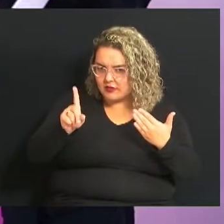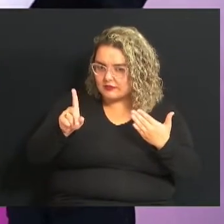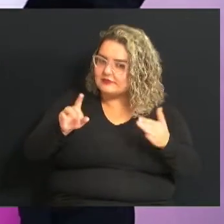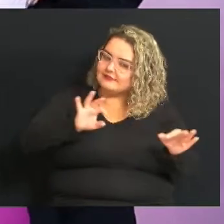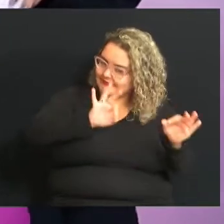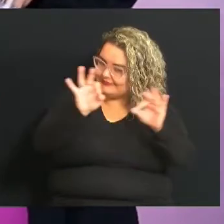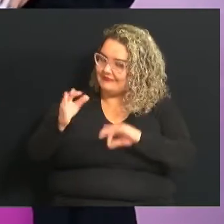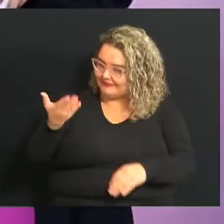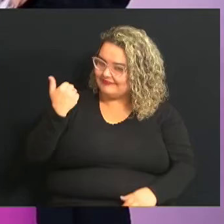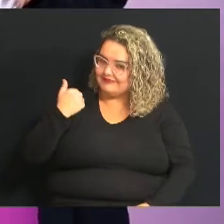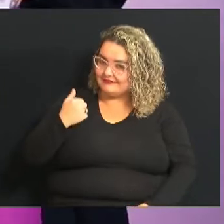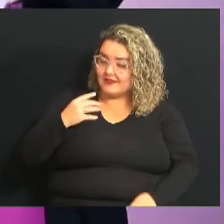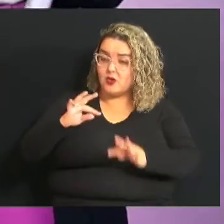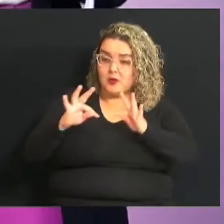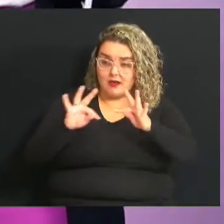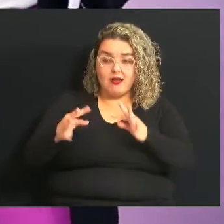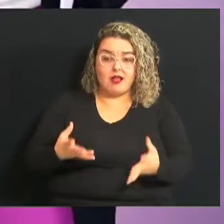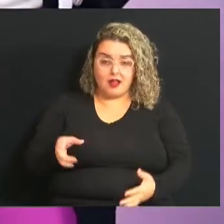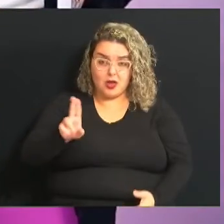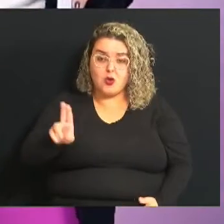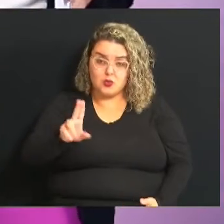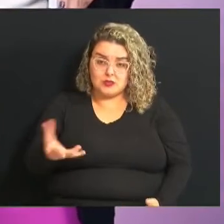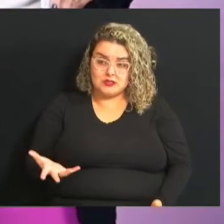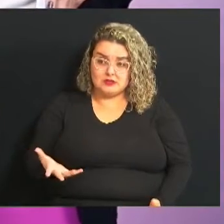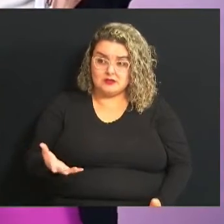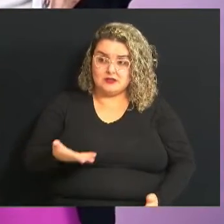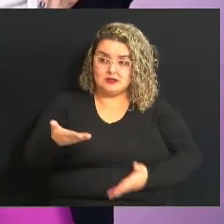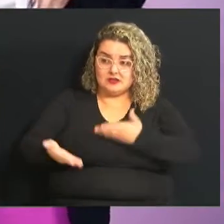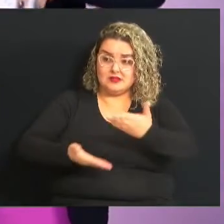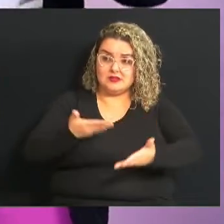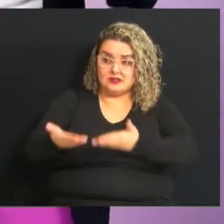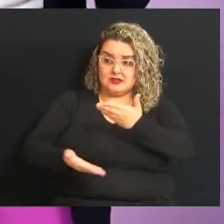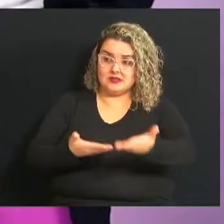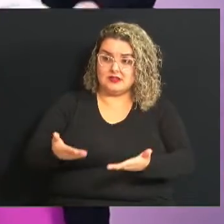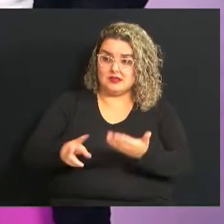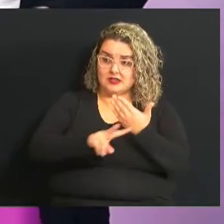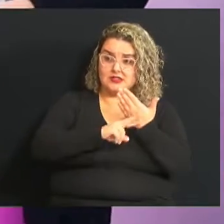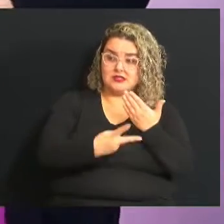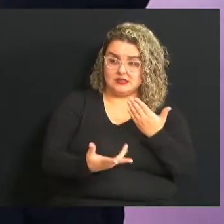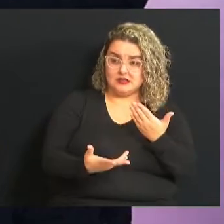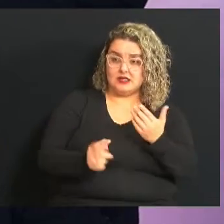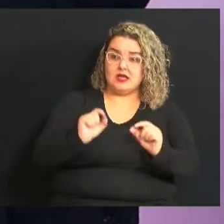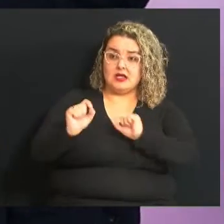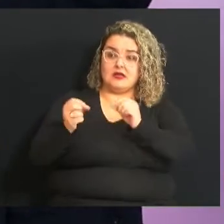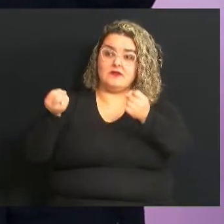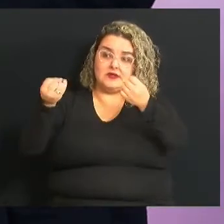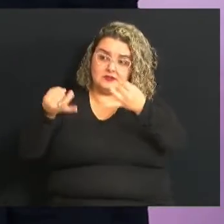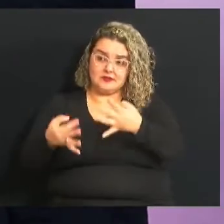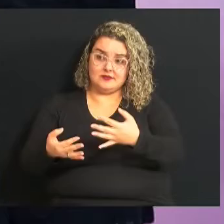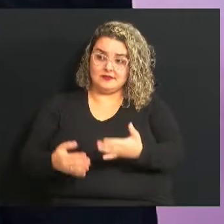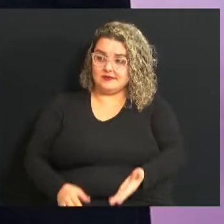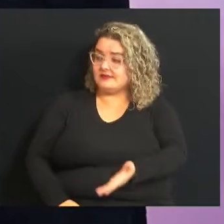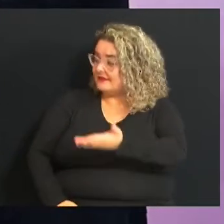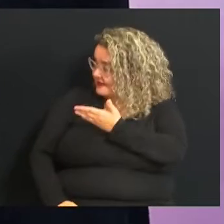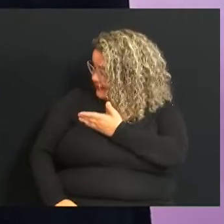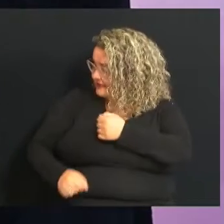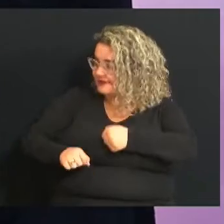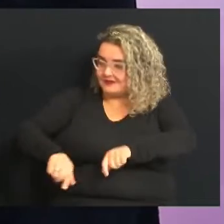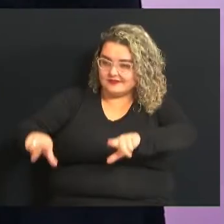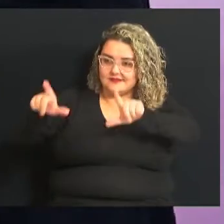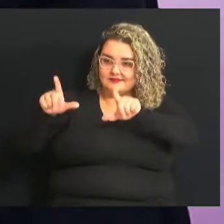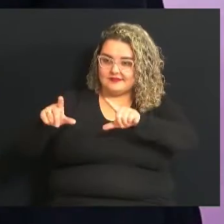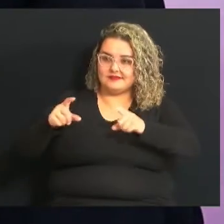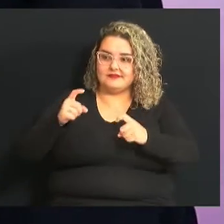é uma técnica que tem sido bastante utilizada para tratar essas sequelas. E quem vai explicar para a gente, olha só quem está aqui comigo, é